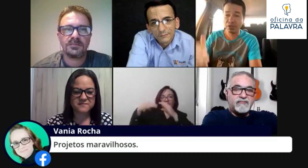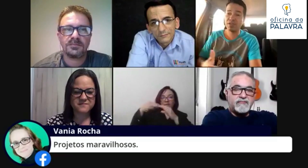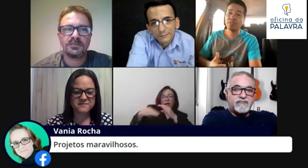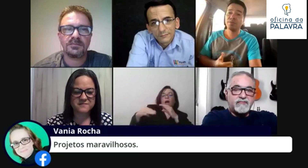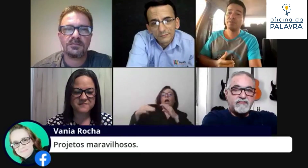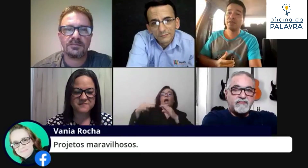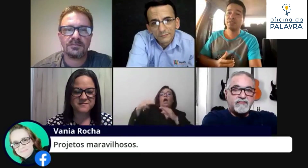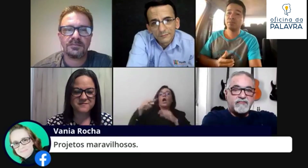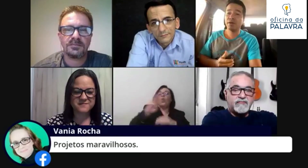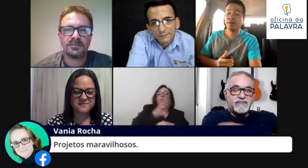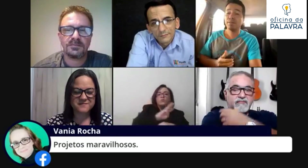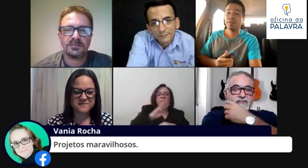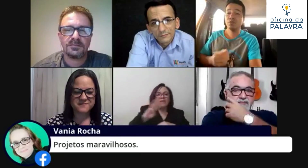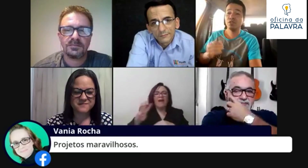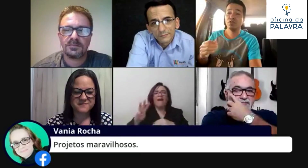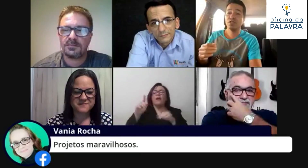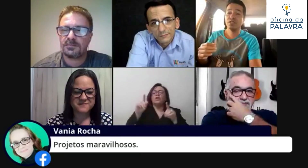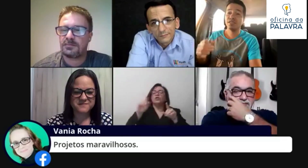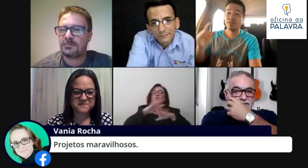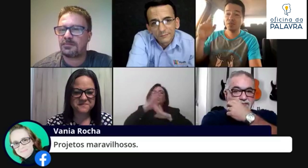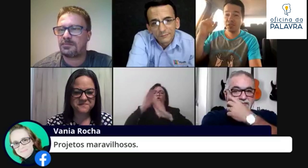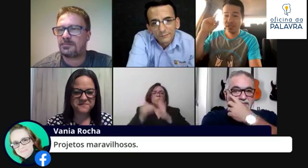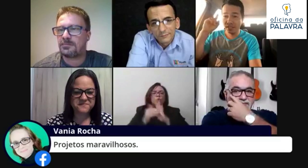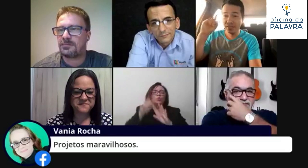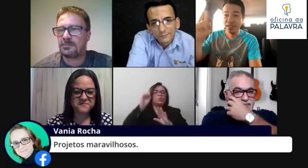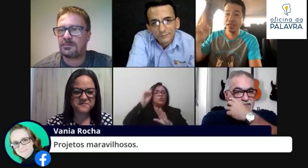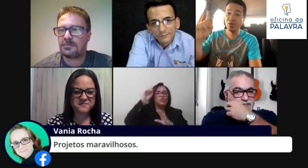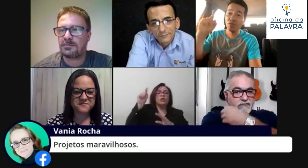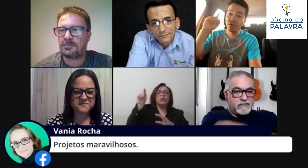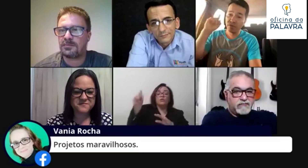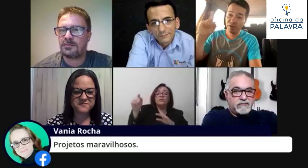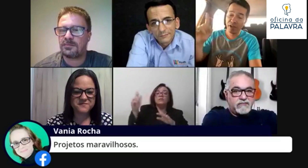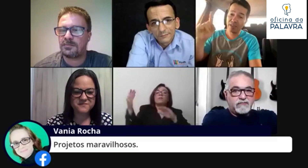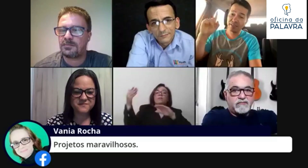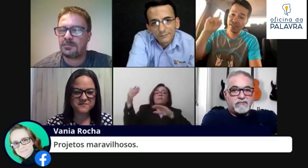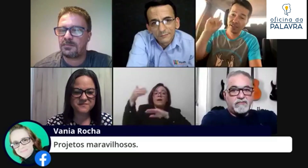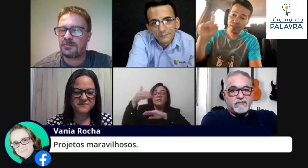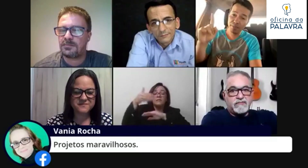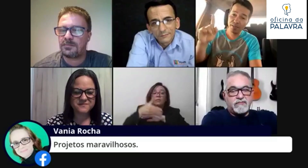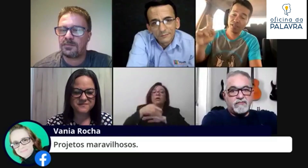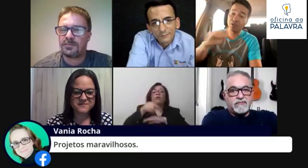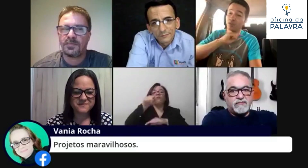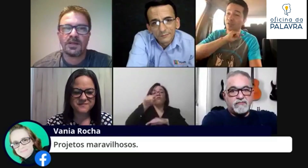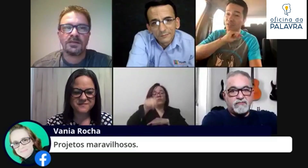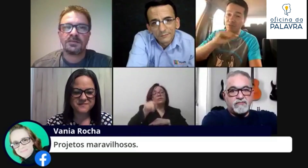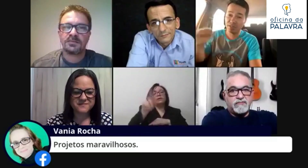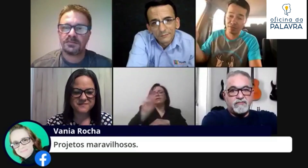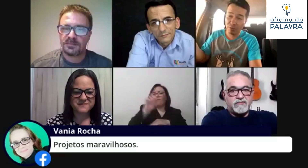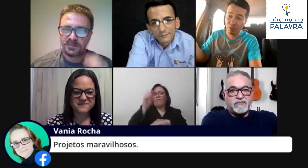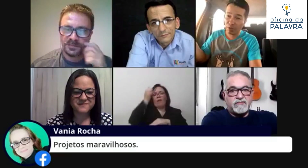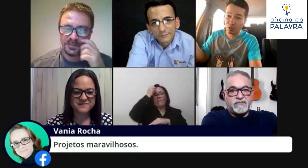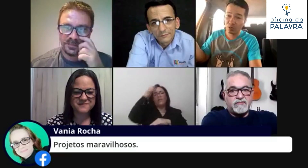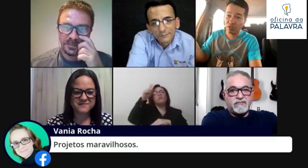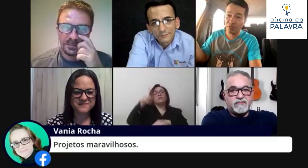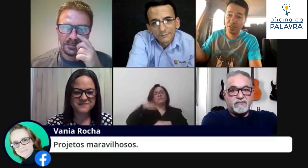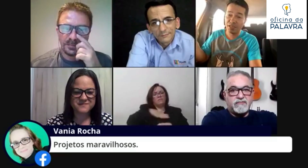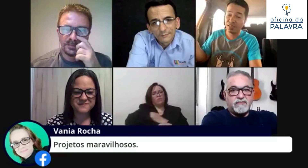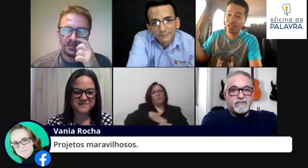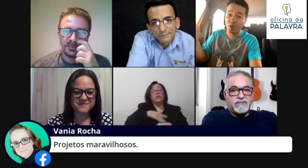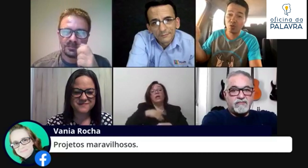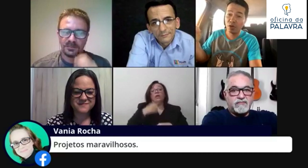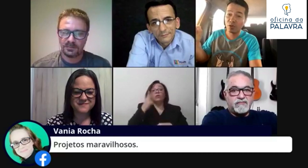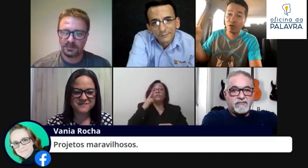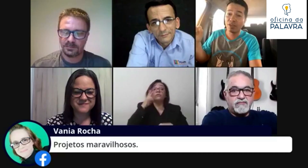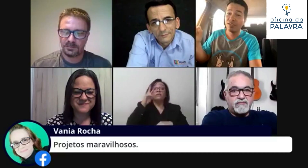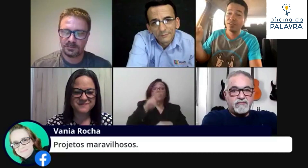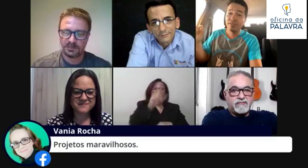você pode fazer para participar. E eu tenho certeza que você não vai se arrepender. E toda vez que você vê uma pessoa com deficiência